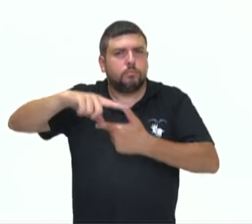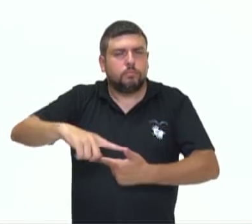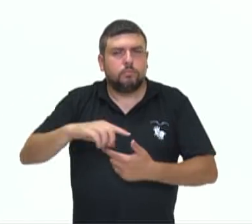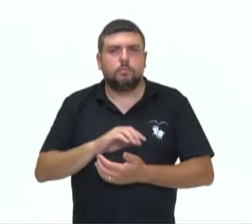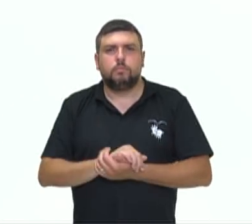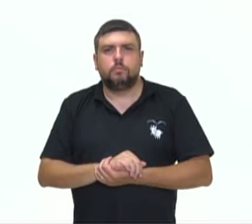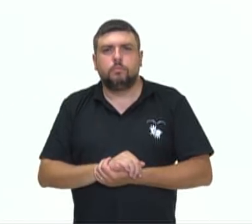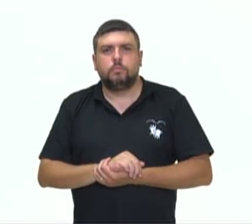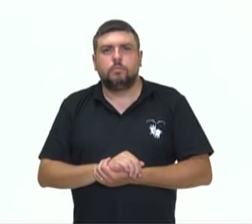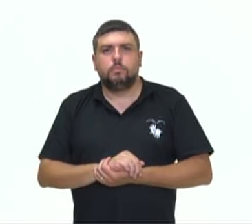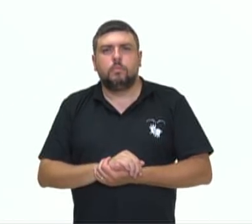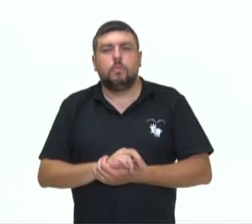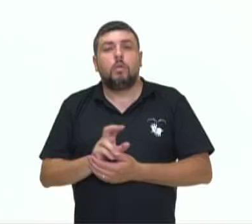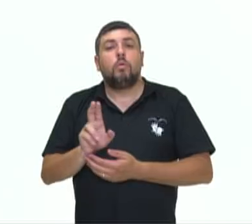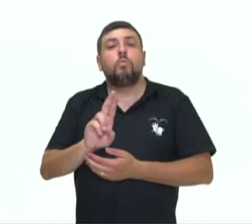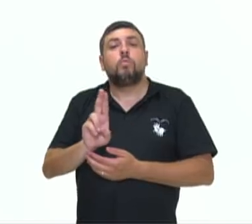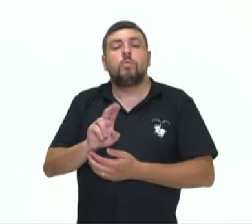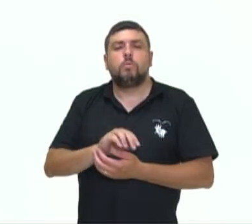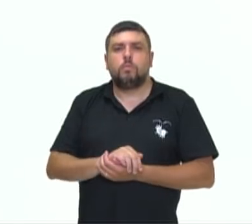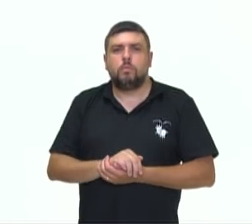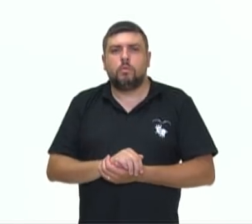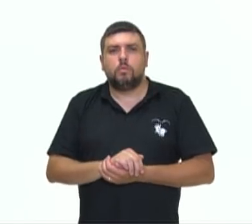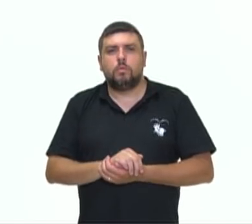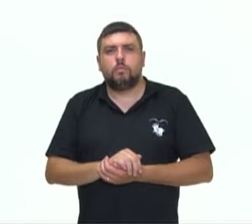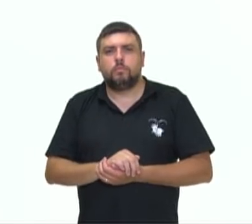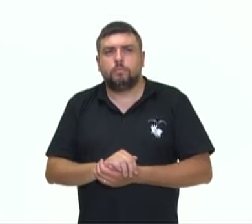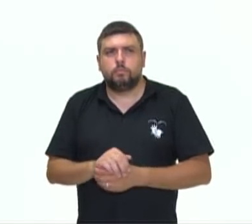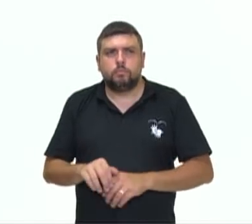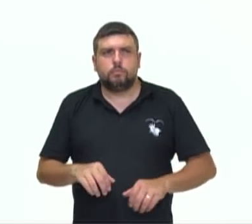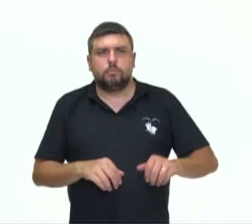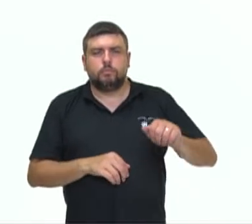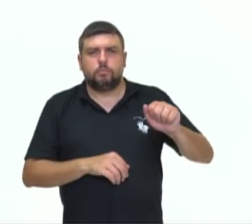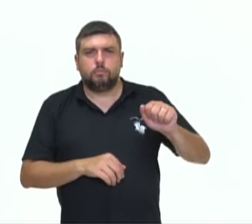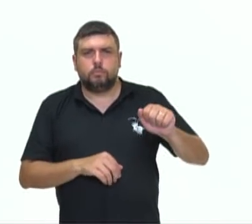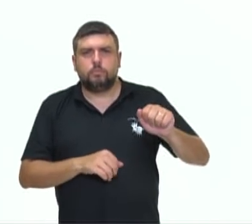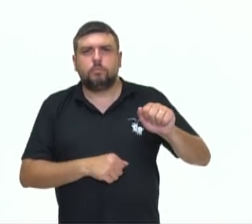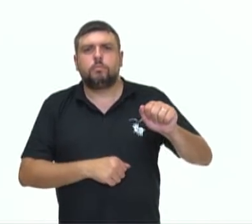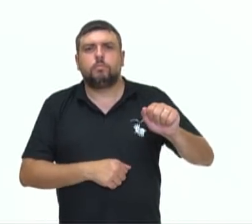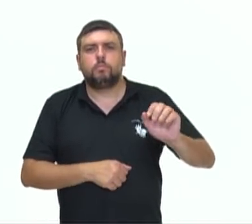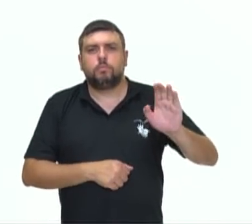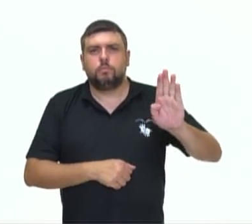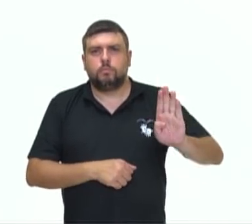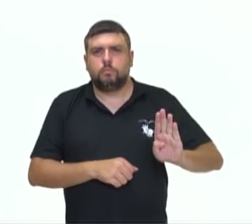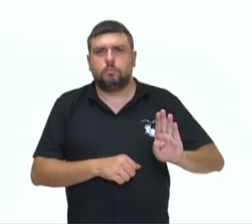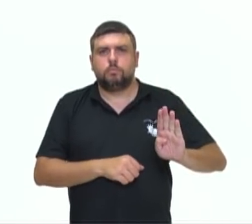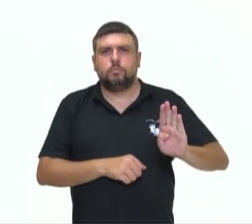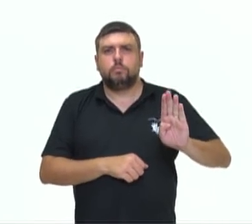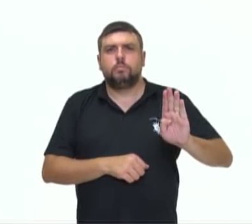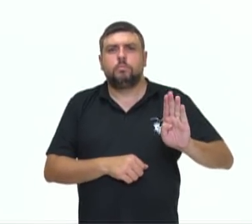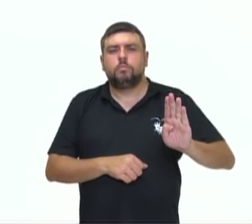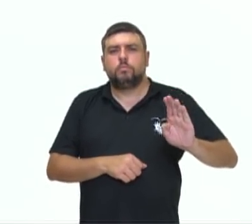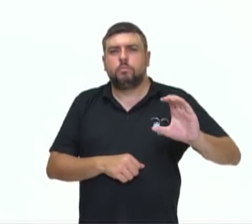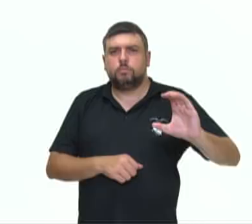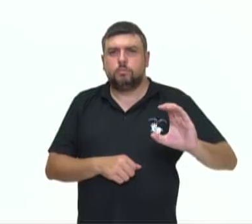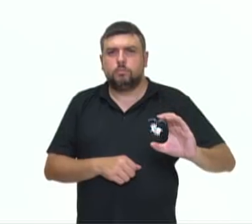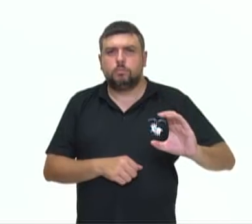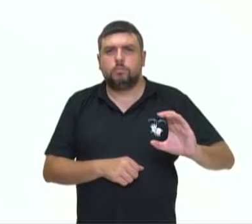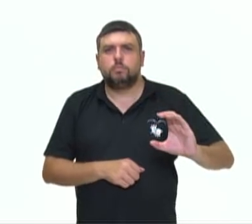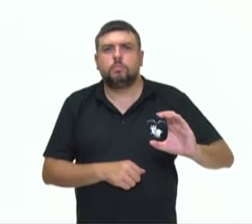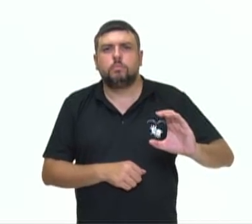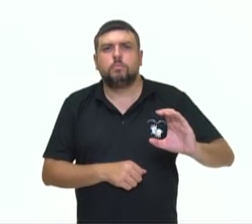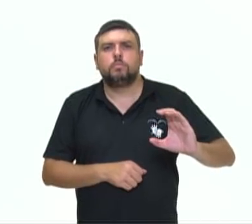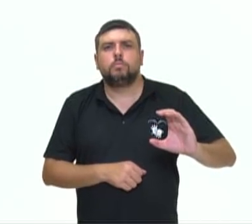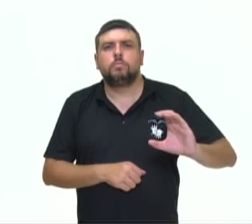Igreja Católica se chama Ritos e Rituais Sagrados. Letra B, Eucaristia e Extrema Unção. Letra C,